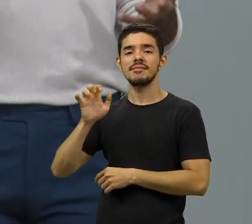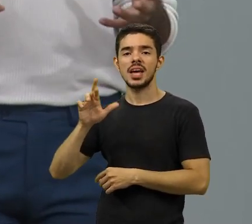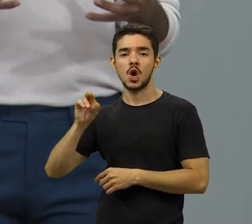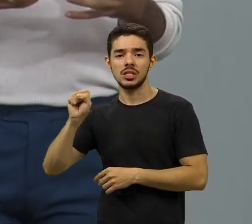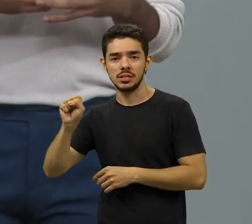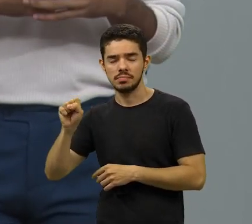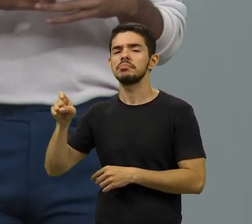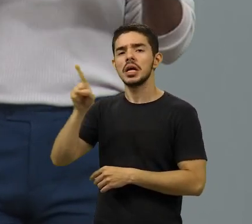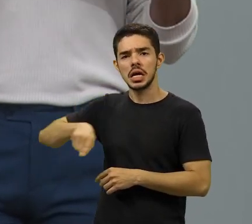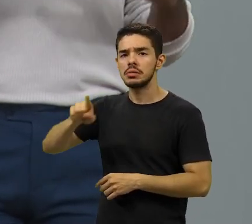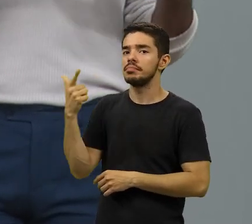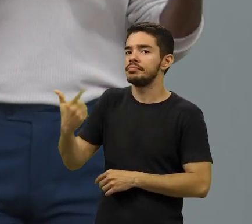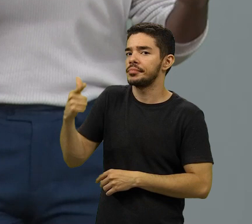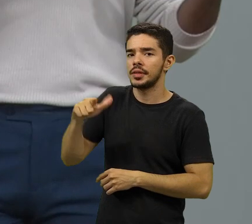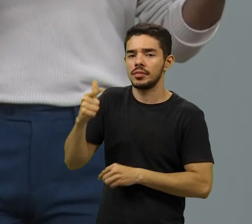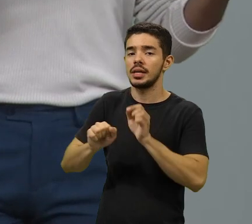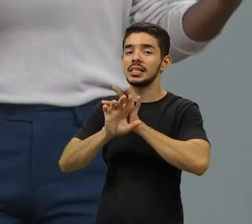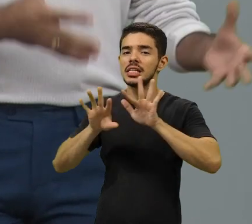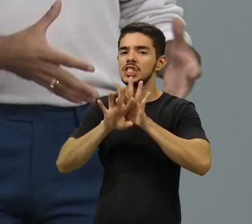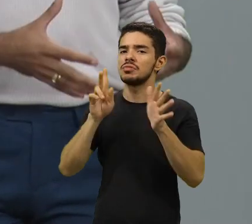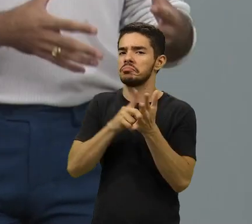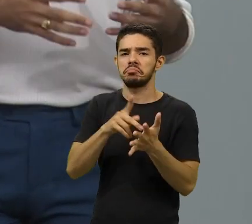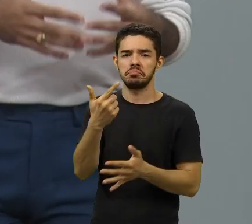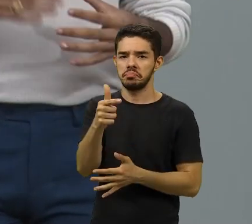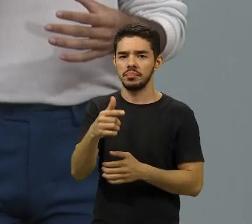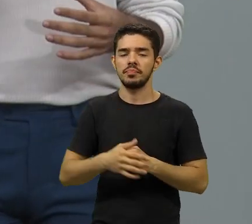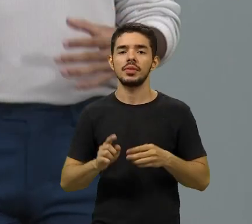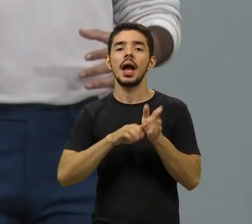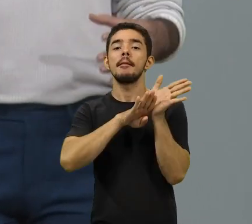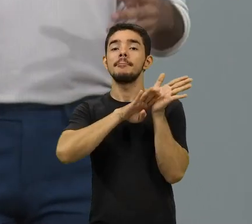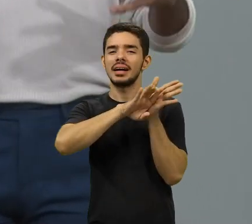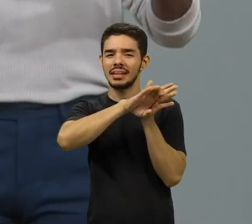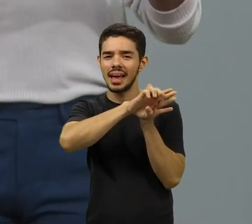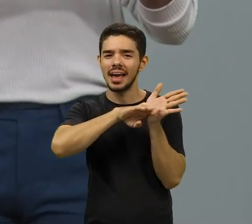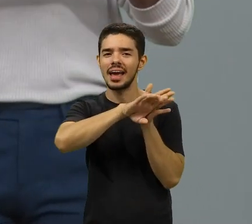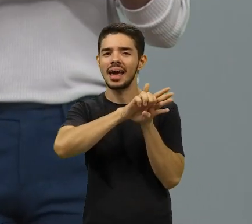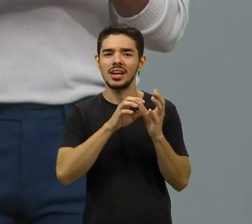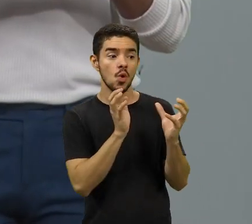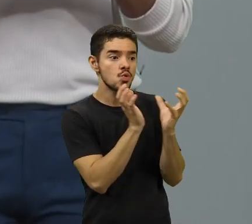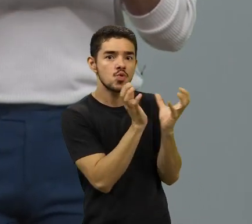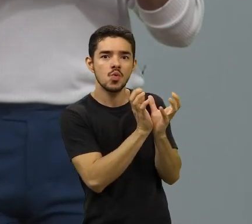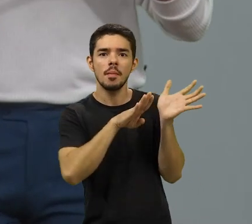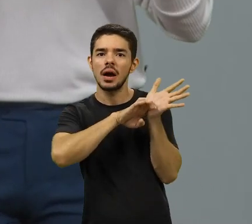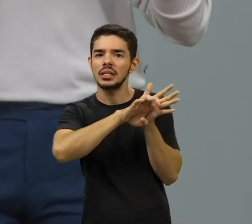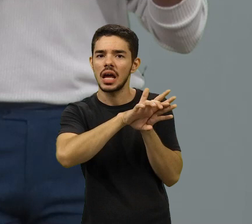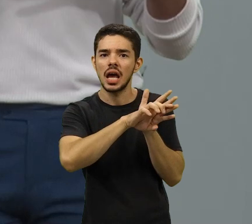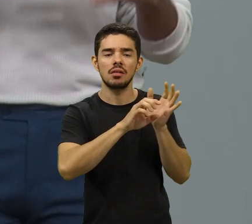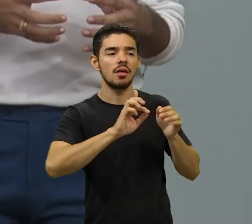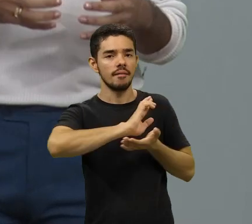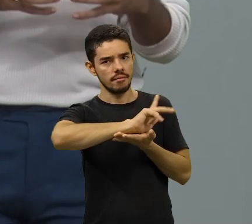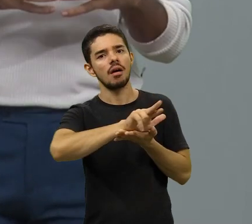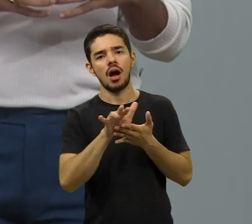exemplo claro. Os poríferos não têm tecido verdadeiro. As bactérias, quando elas estão em conjunto, são